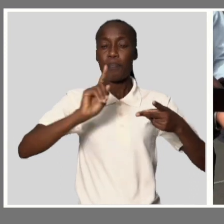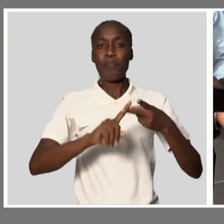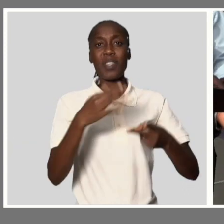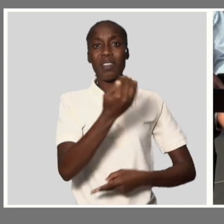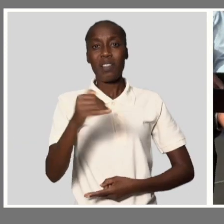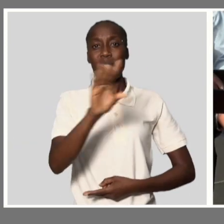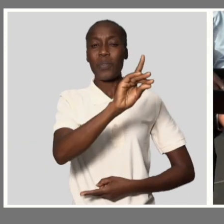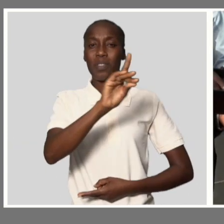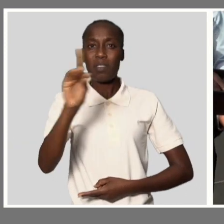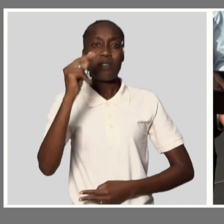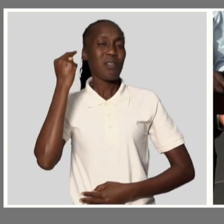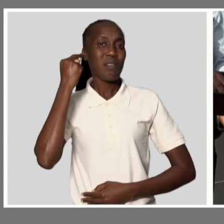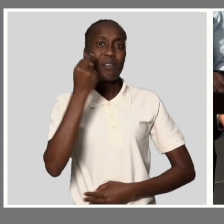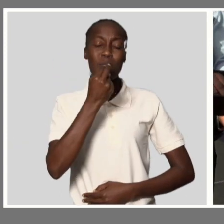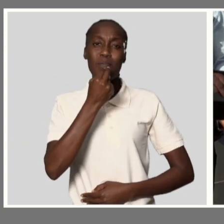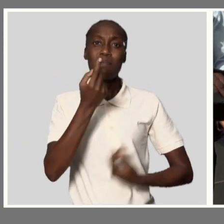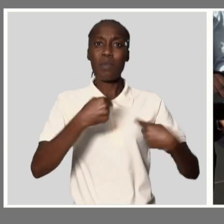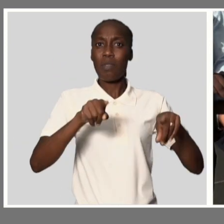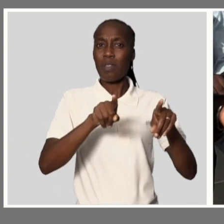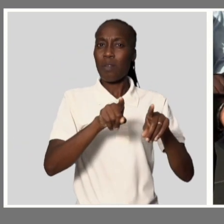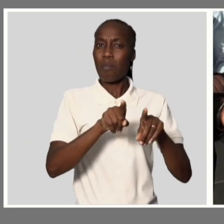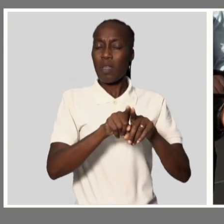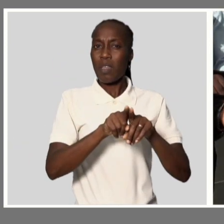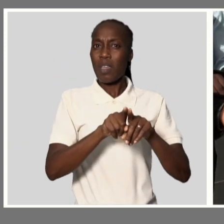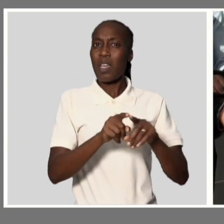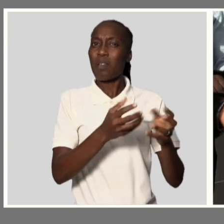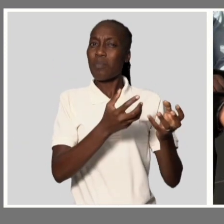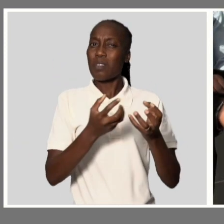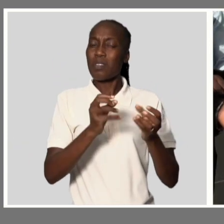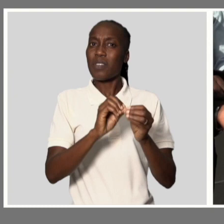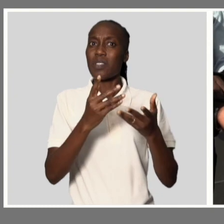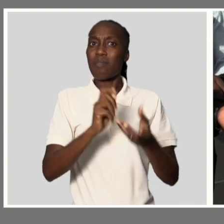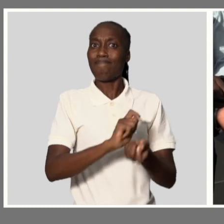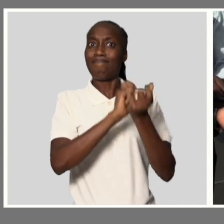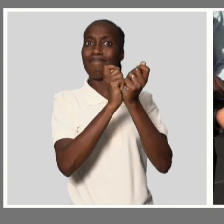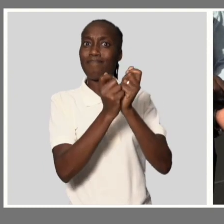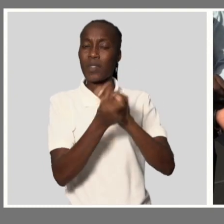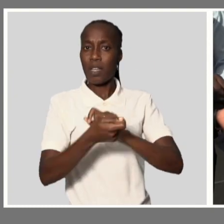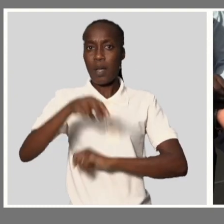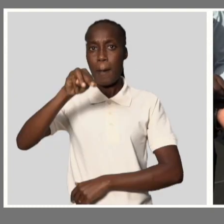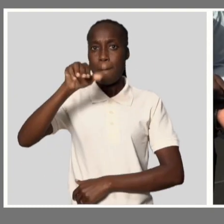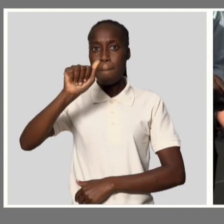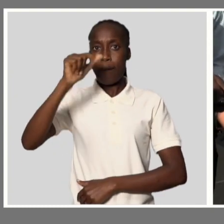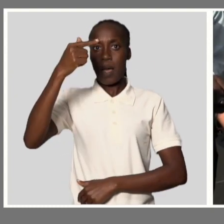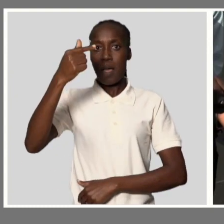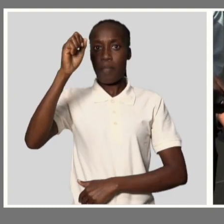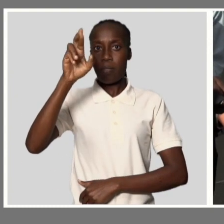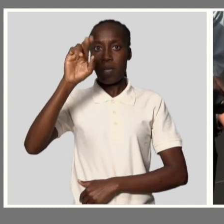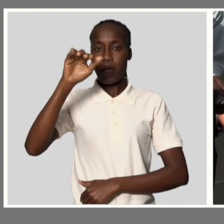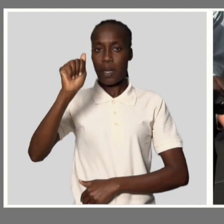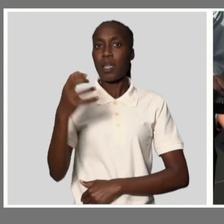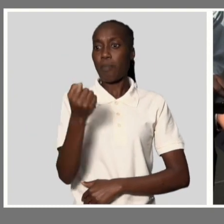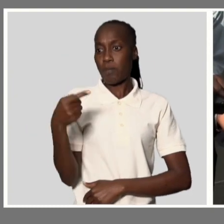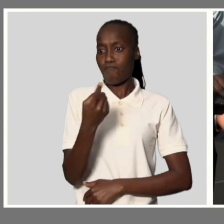deficiência auditiva, também é preciso adaptar as matérias para que elas possam efetivamente participar.